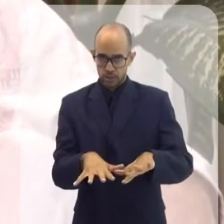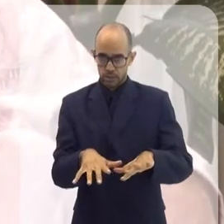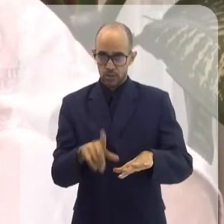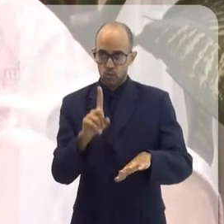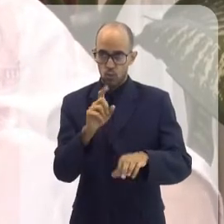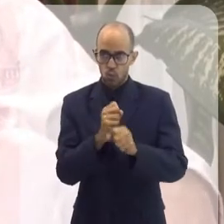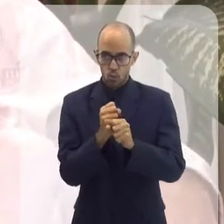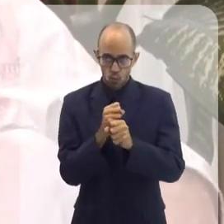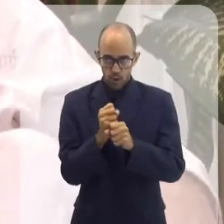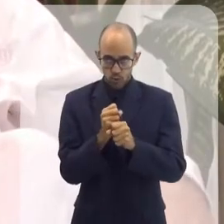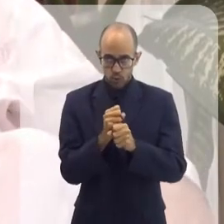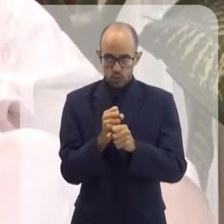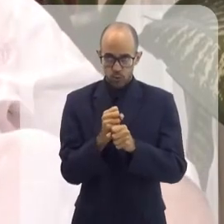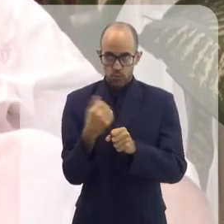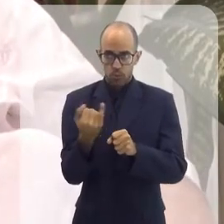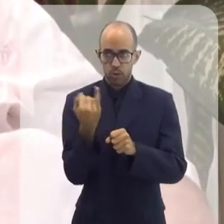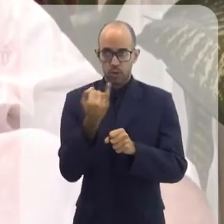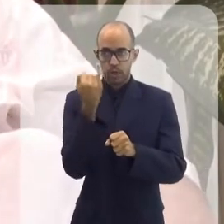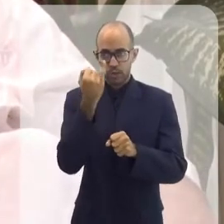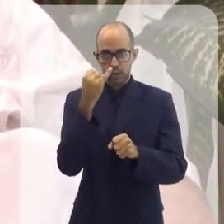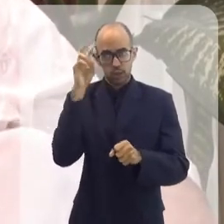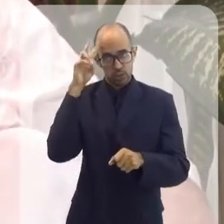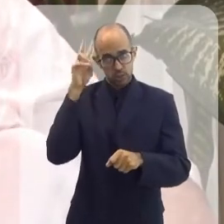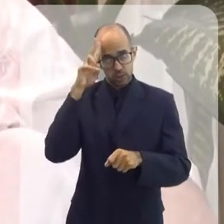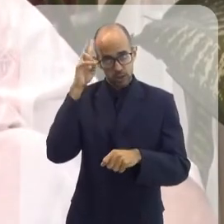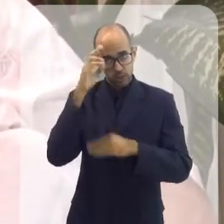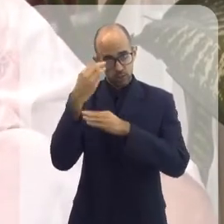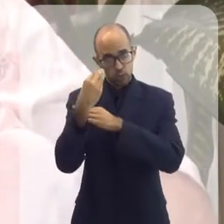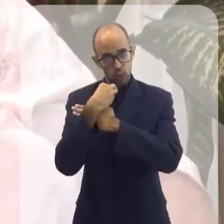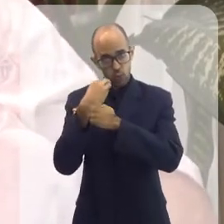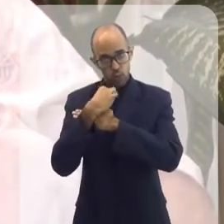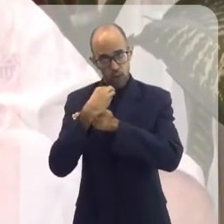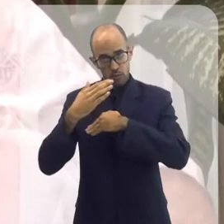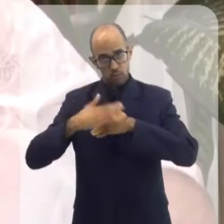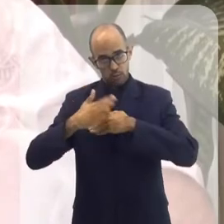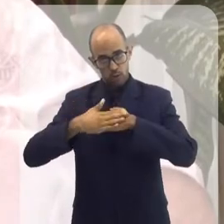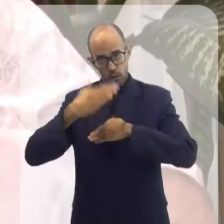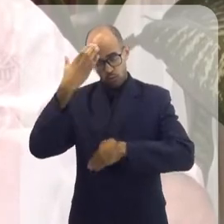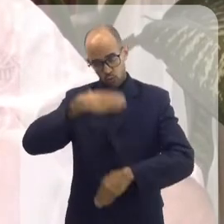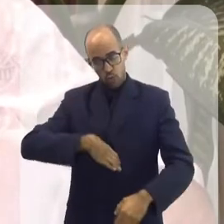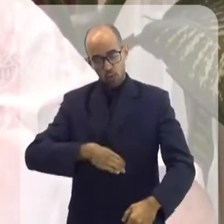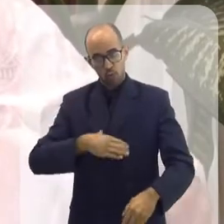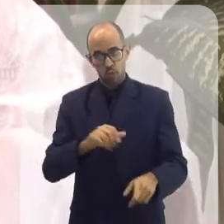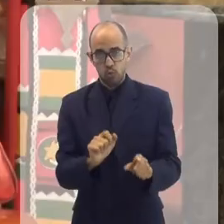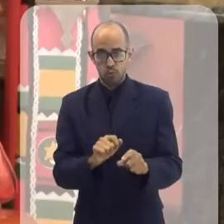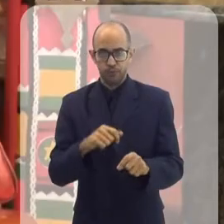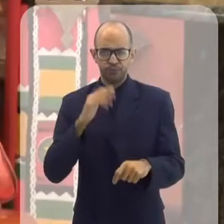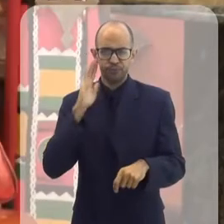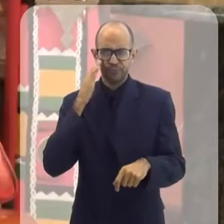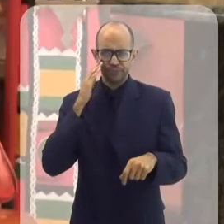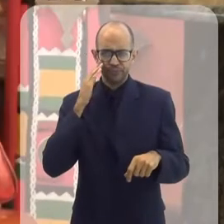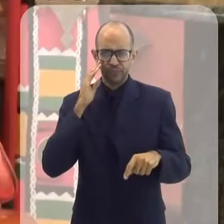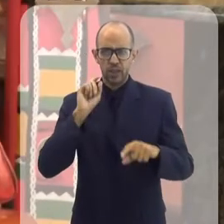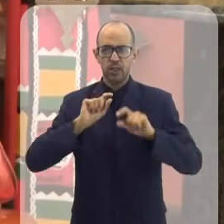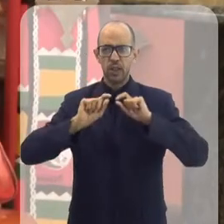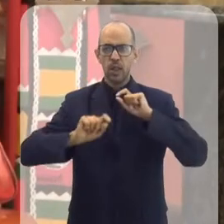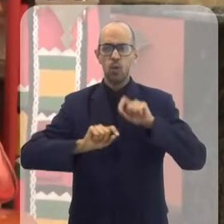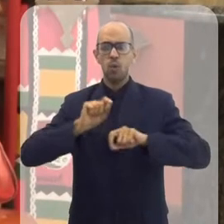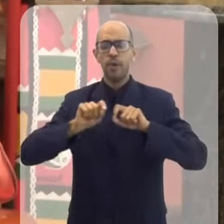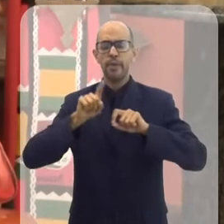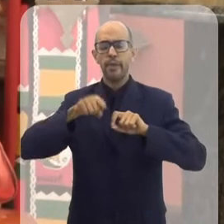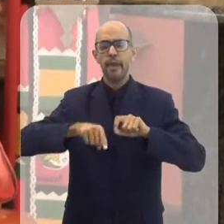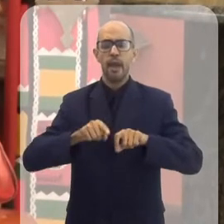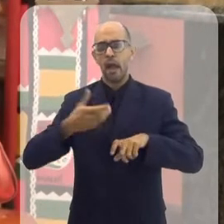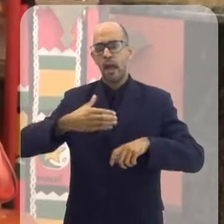pelo menos uma vez ao ano importante que a gente se lembre de cuidar do corpo o de compreender